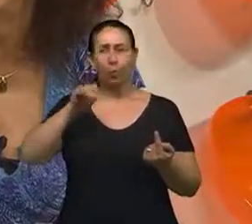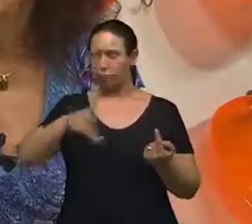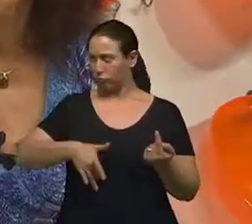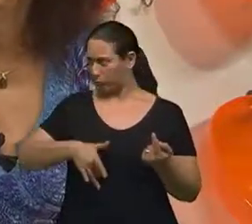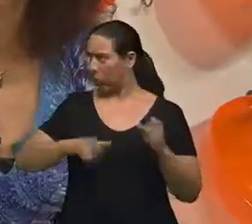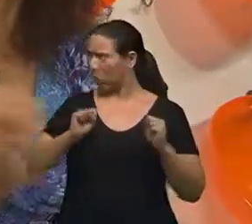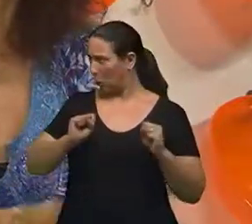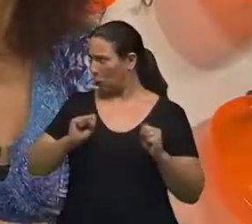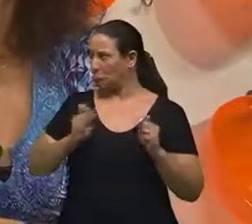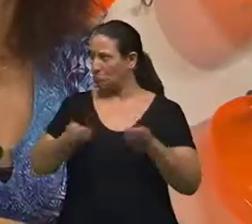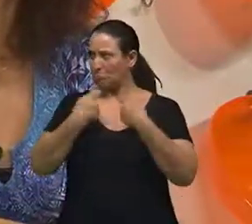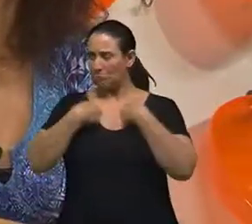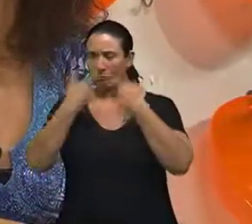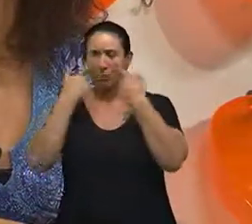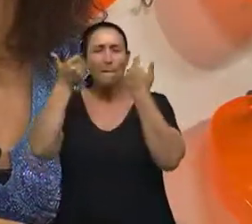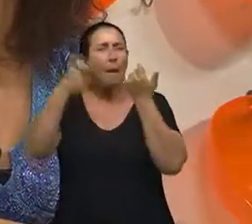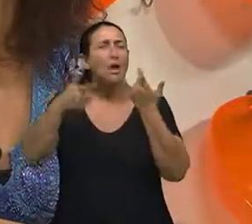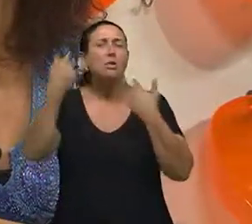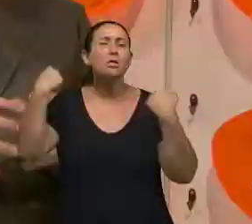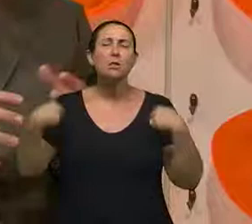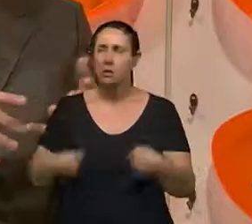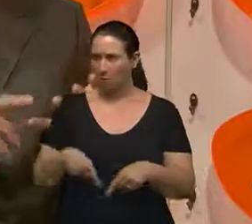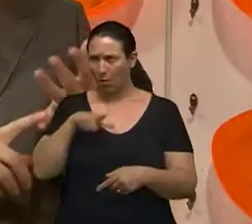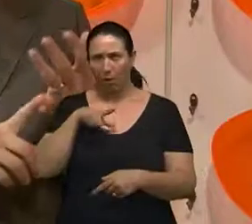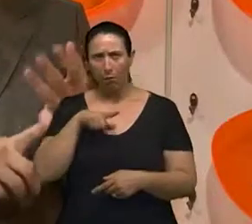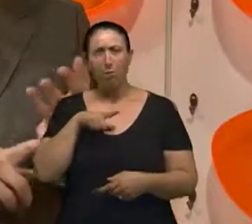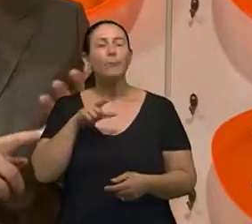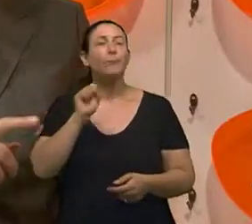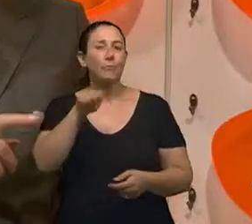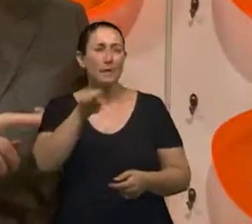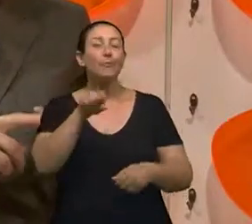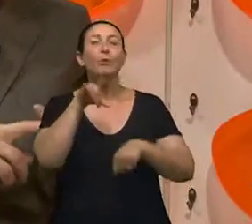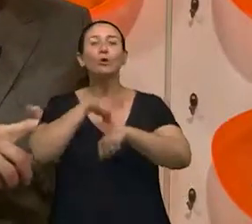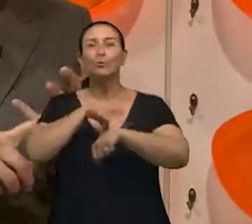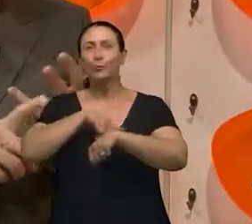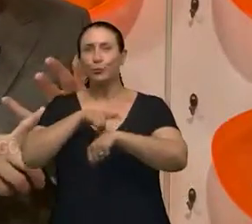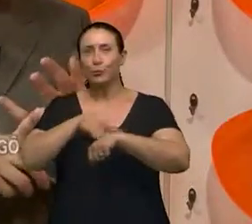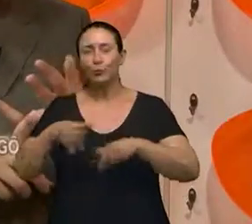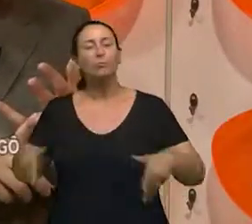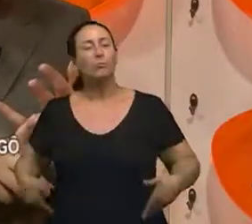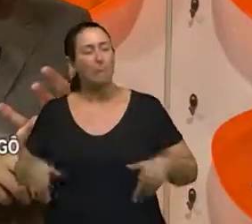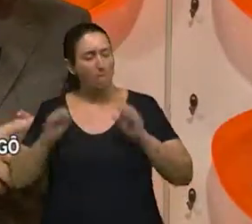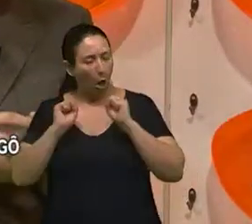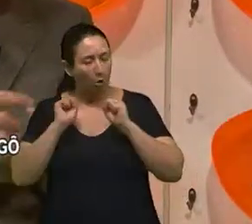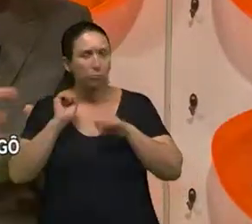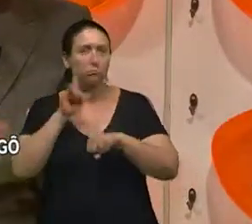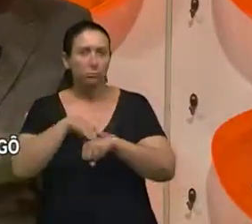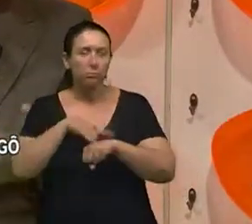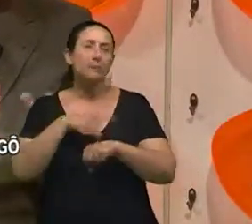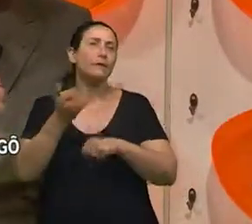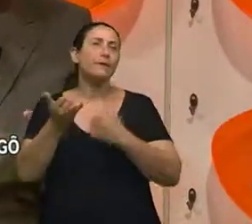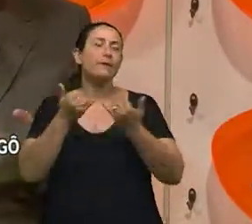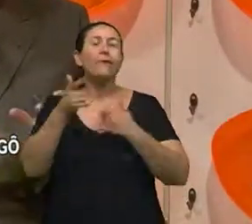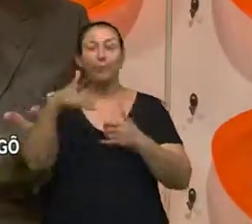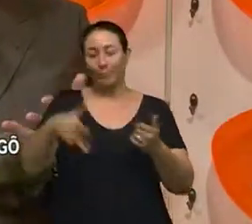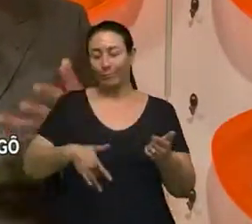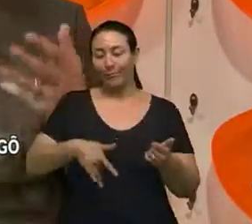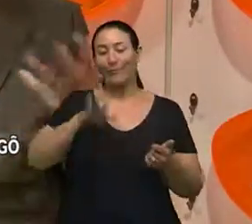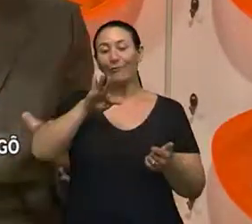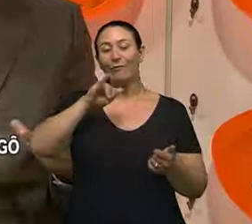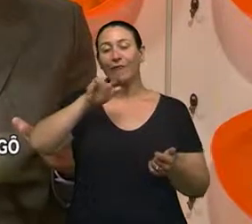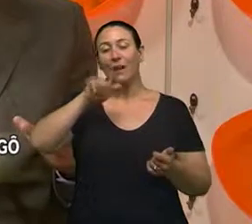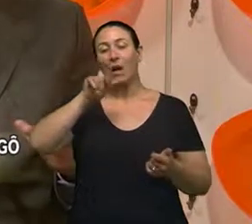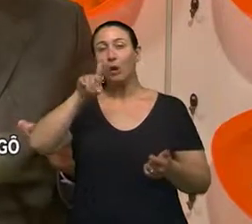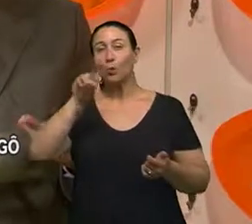podem levar. Tem outros órgãos que podem? Existem doenças reumatológicas, existem doenças vasculares. Se o fígado está cometido por alguma